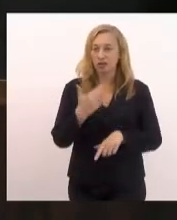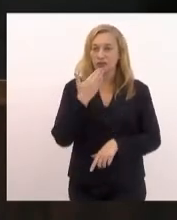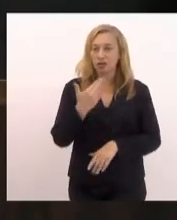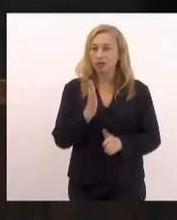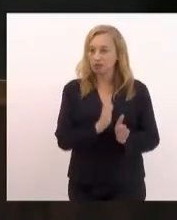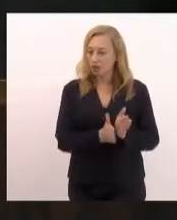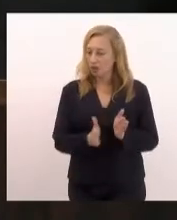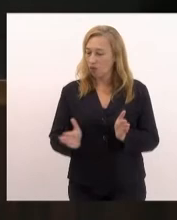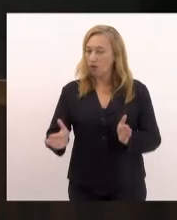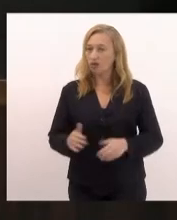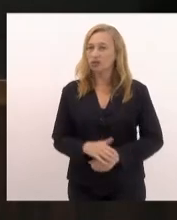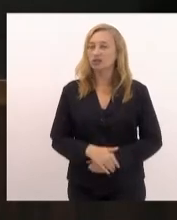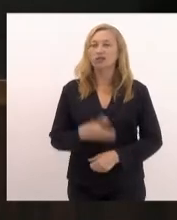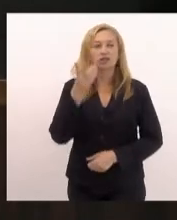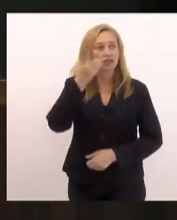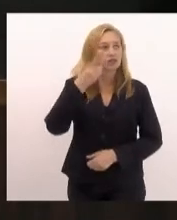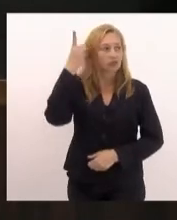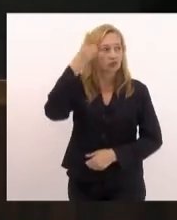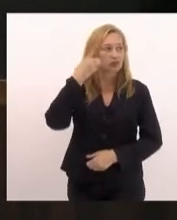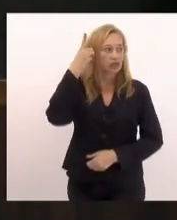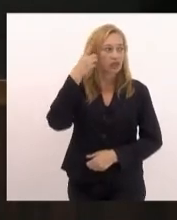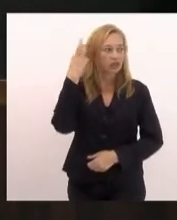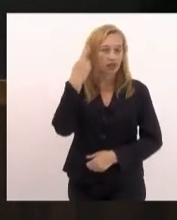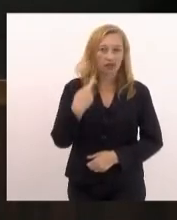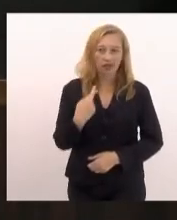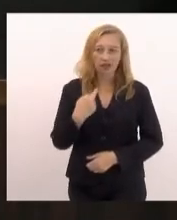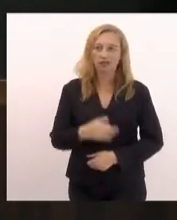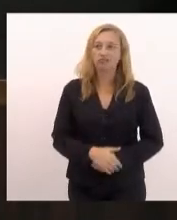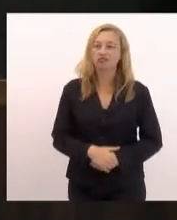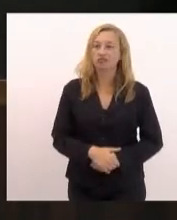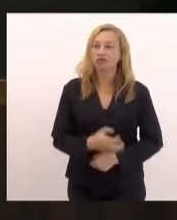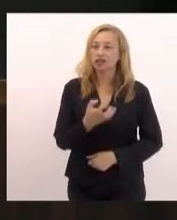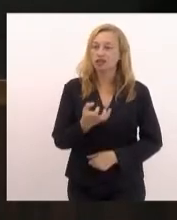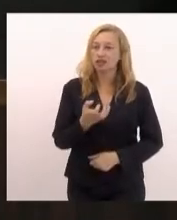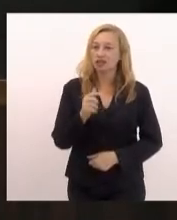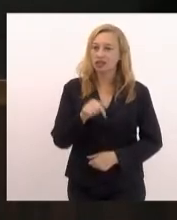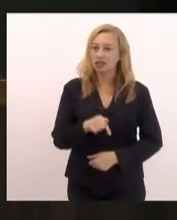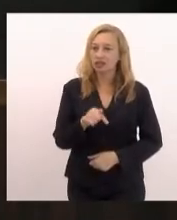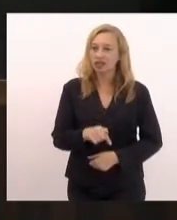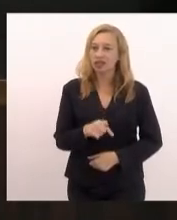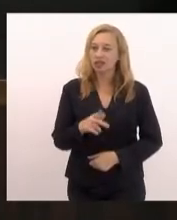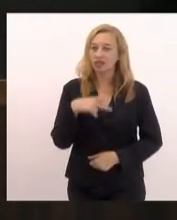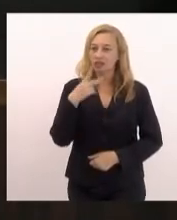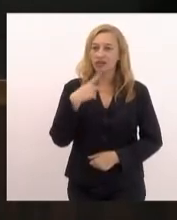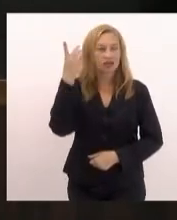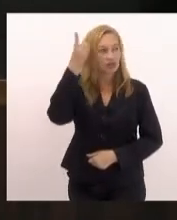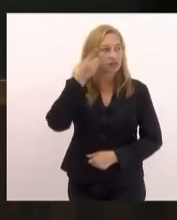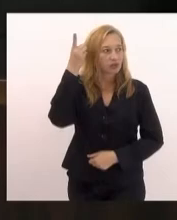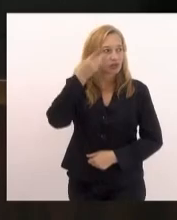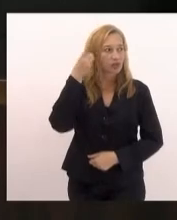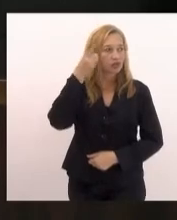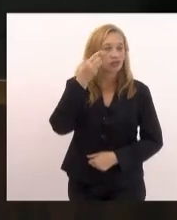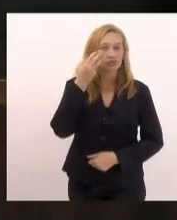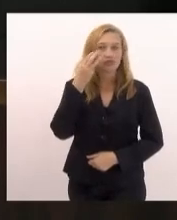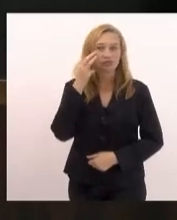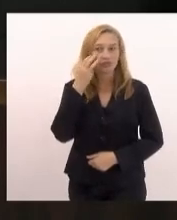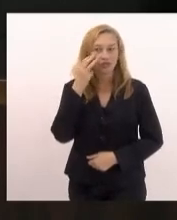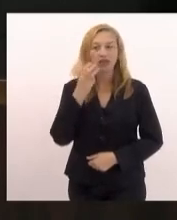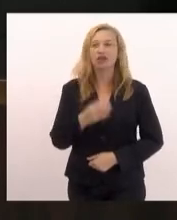ordem à deputada Renata, quero aqui contribuir com as palavras do deputado Valdec